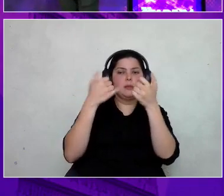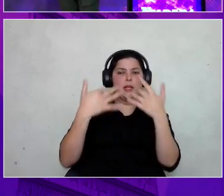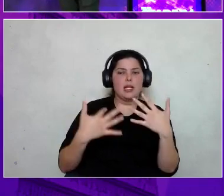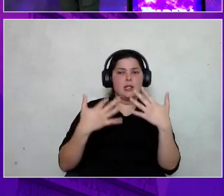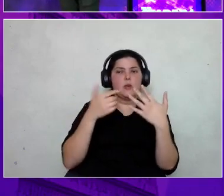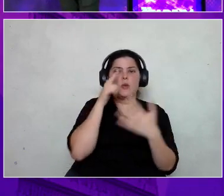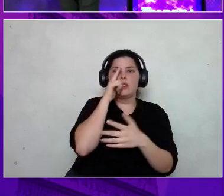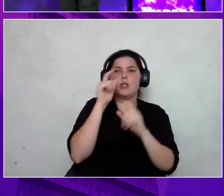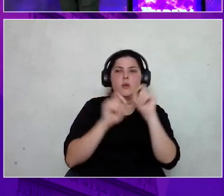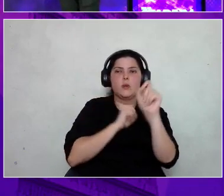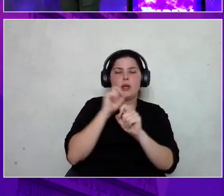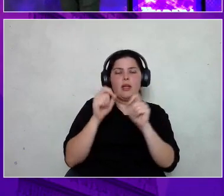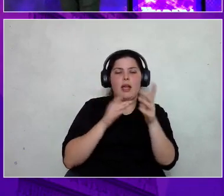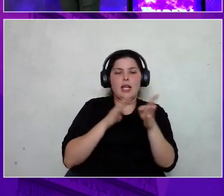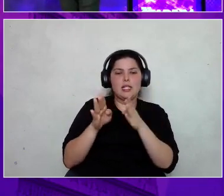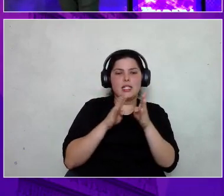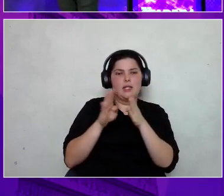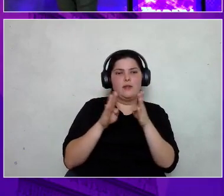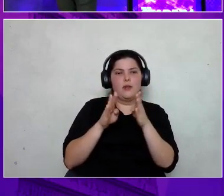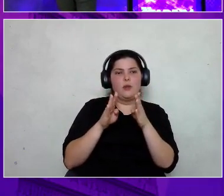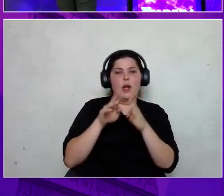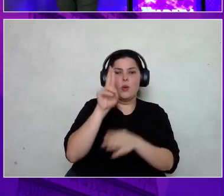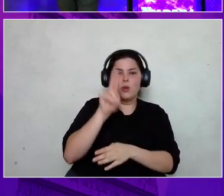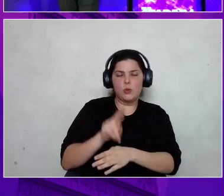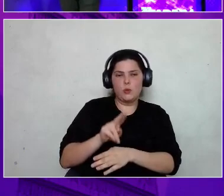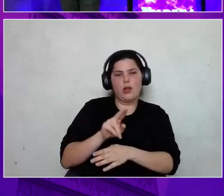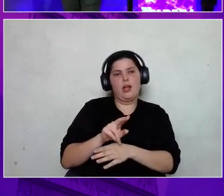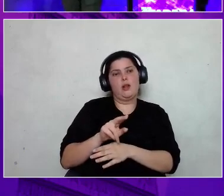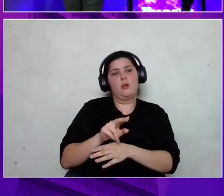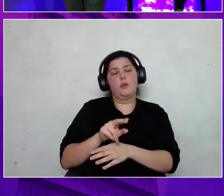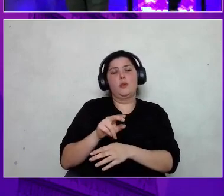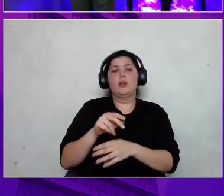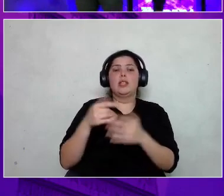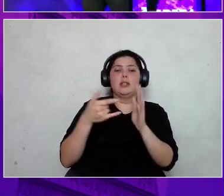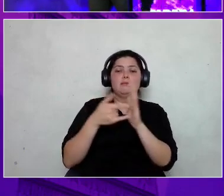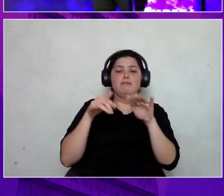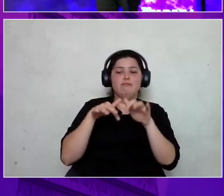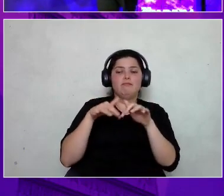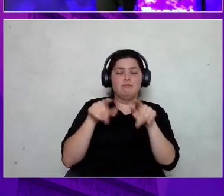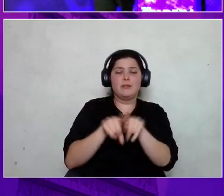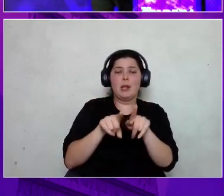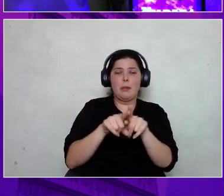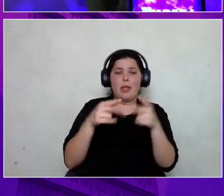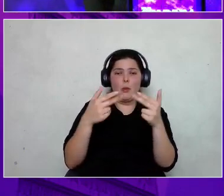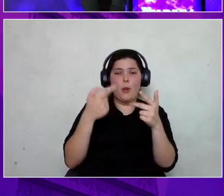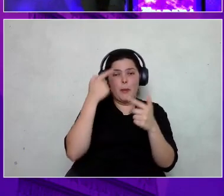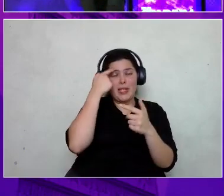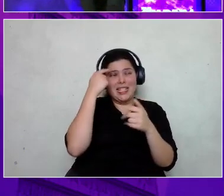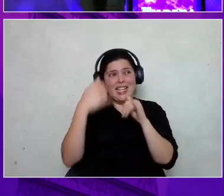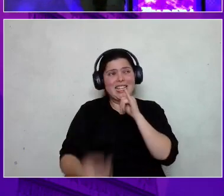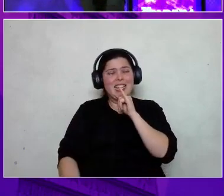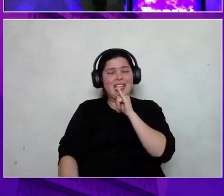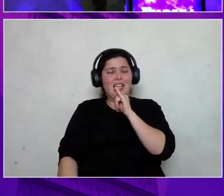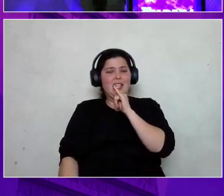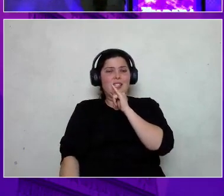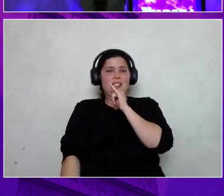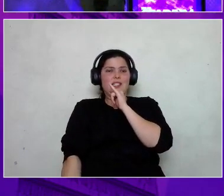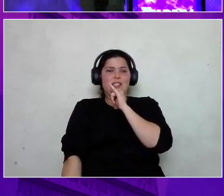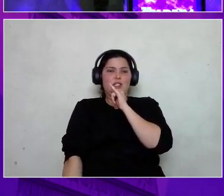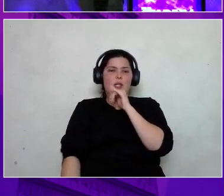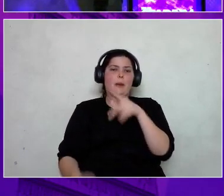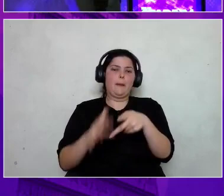também atender aos usuários que são os desenvolvedores. Então pensar num teste até no nível de planejamento das